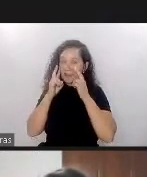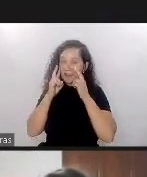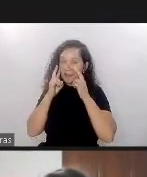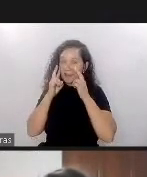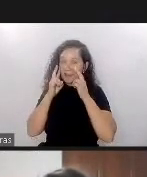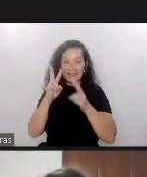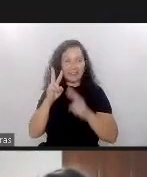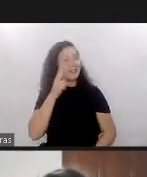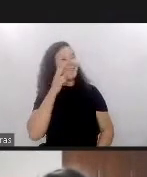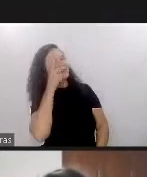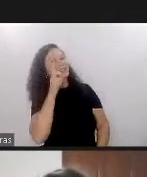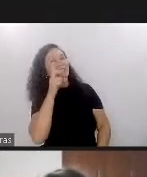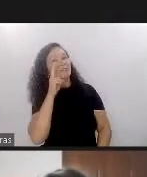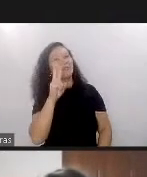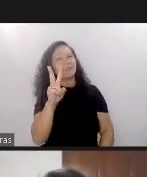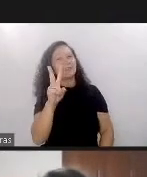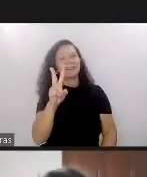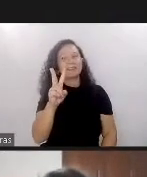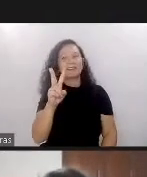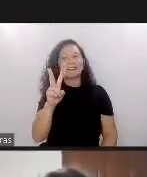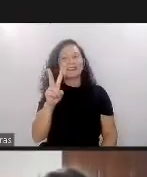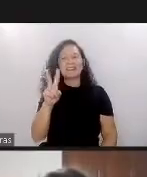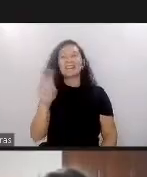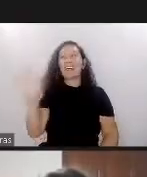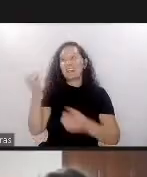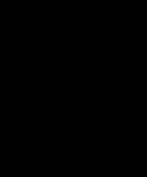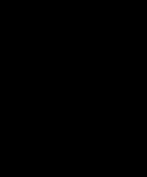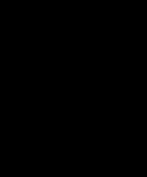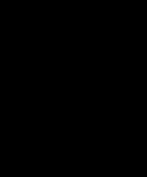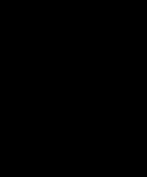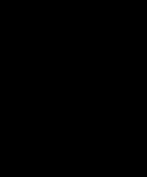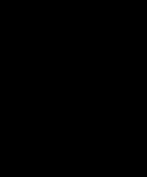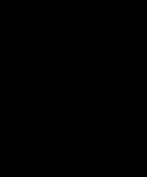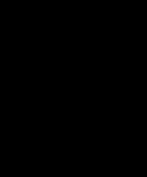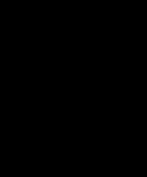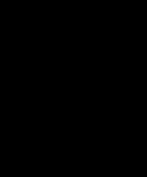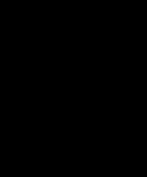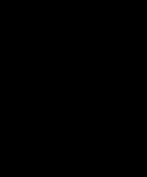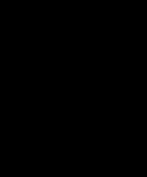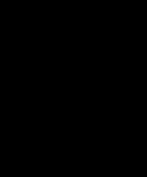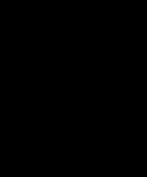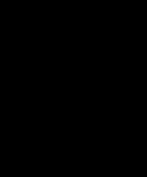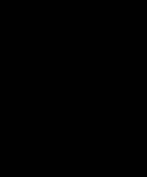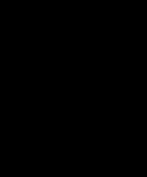que Coloca. eu abri agora, abri. Estou começando a Ótimo. ver pessoas de verdade.